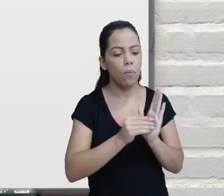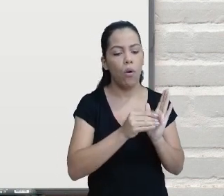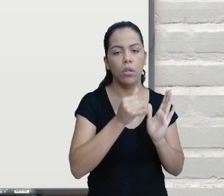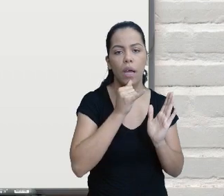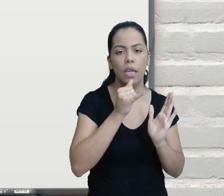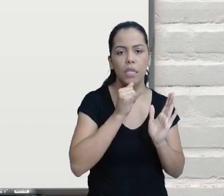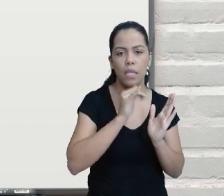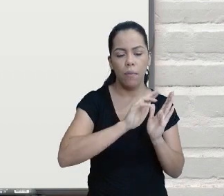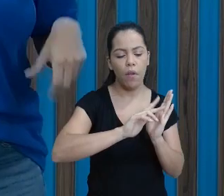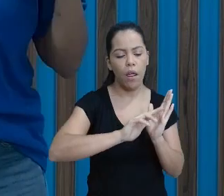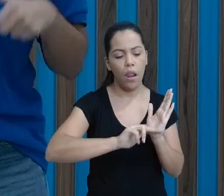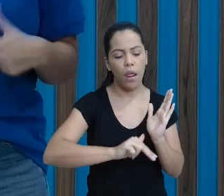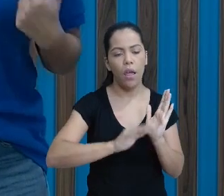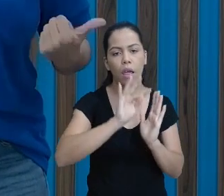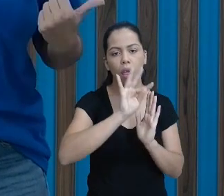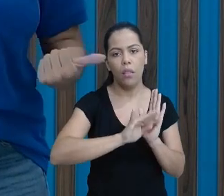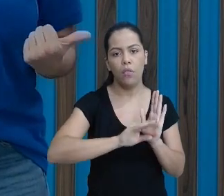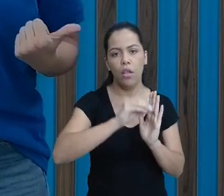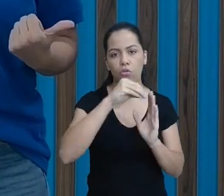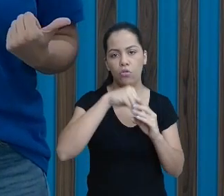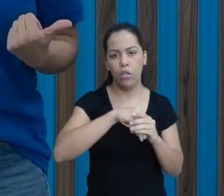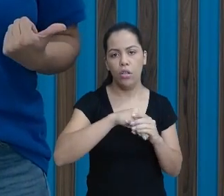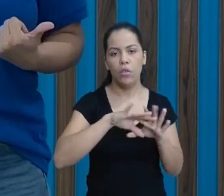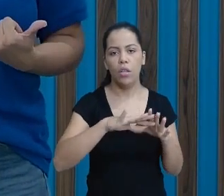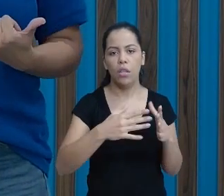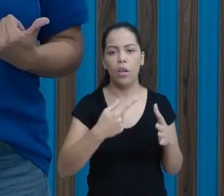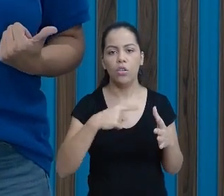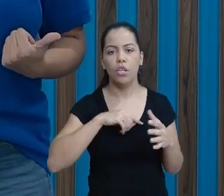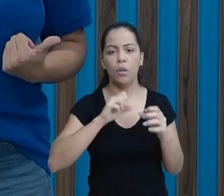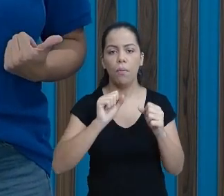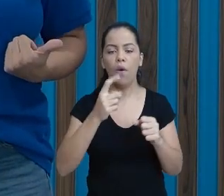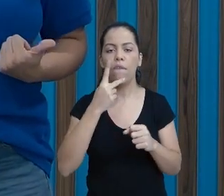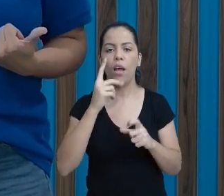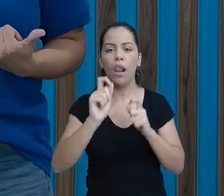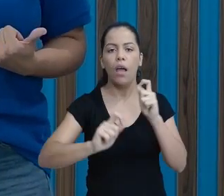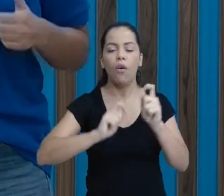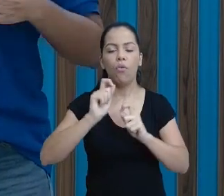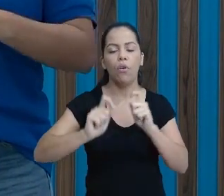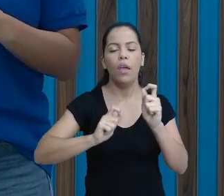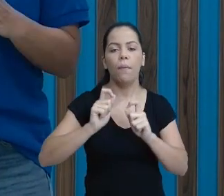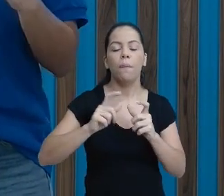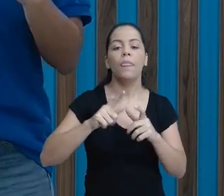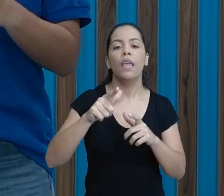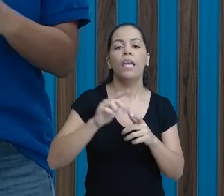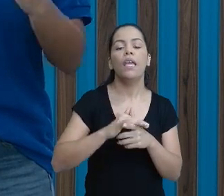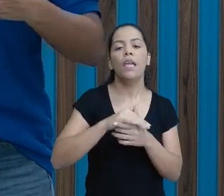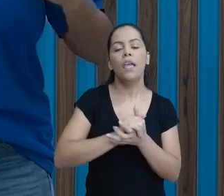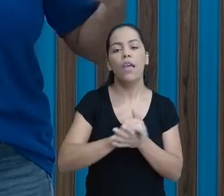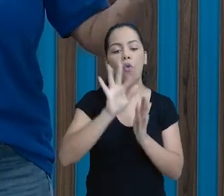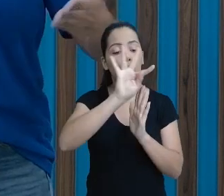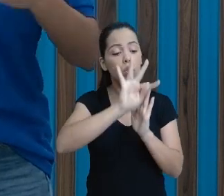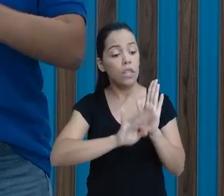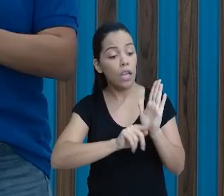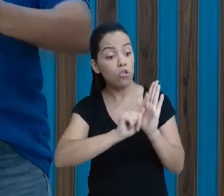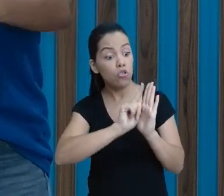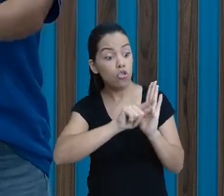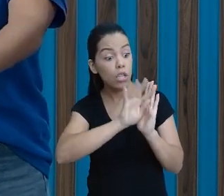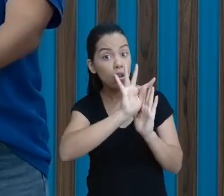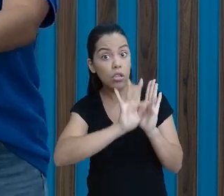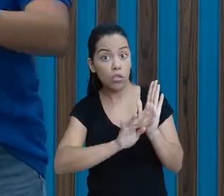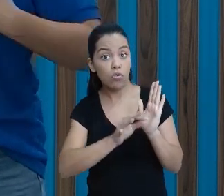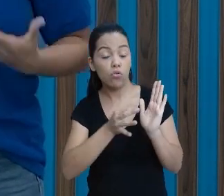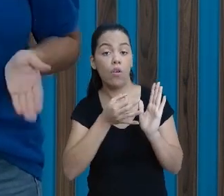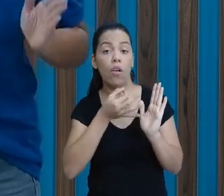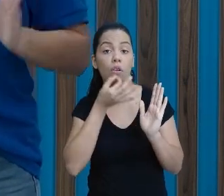pode dizer que a resenha crítica, ele tem um pouco desse... Ele é um dos gêneros textuais que faz